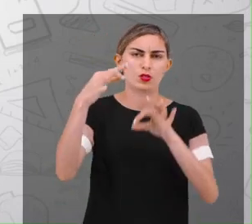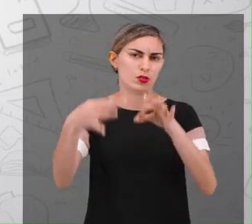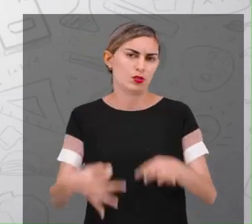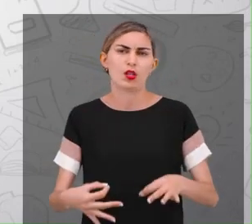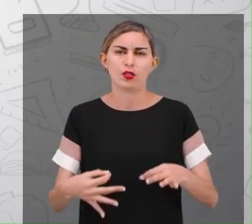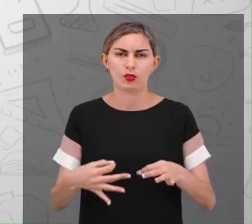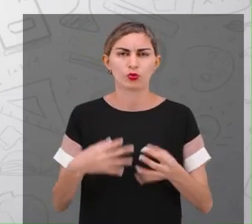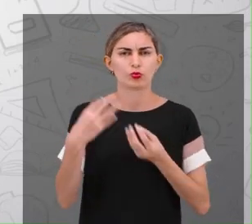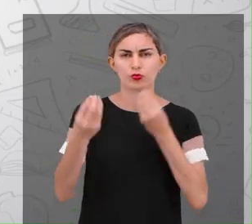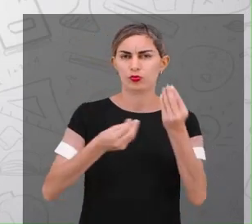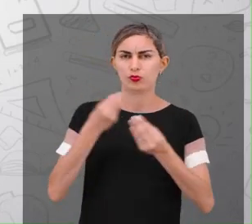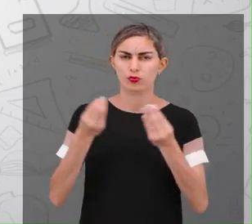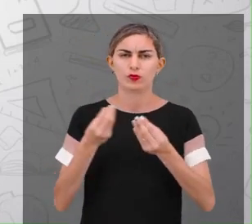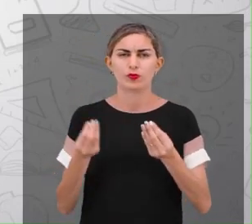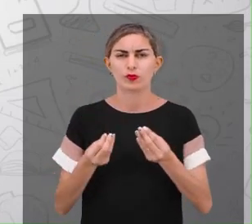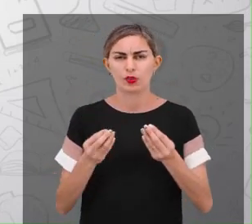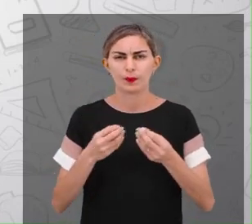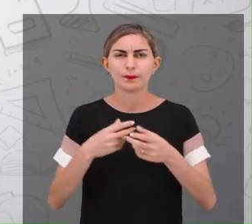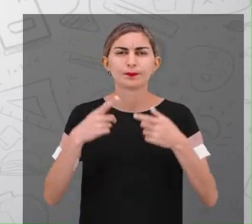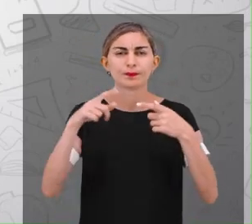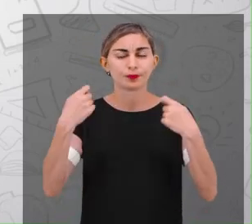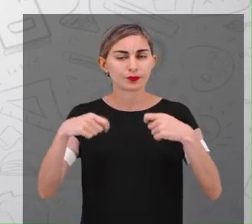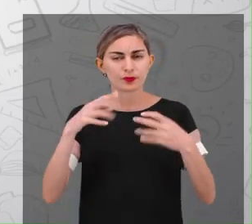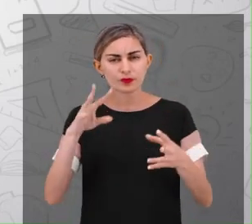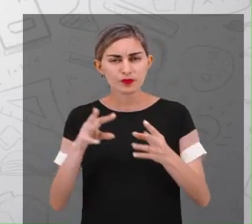feito e ponto. É algo que